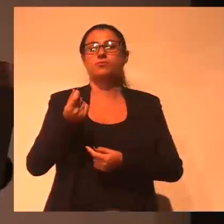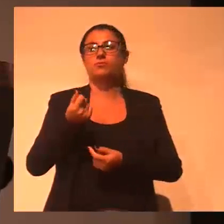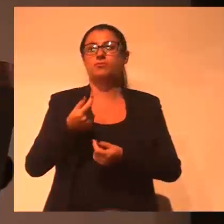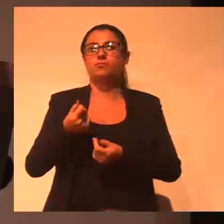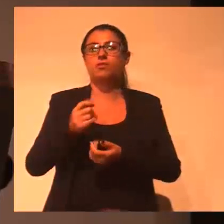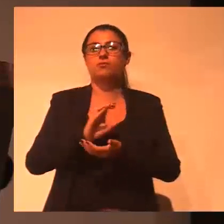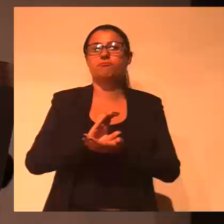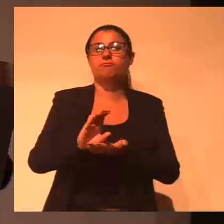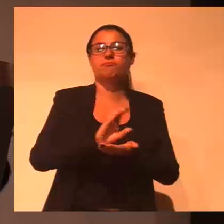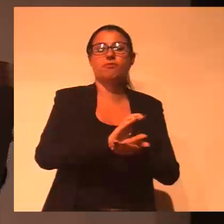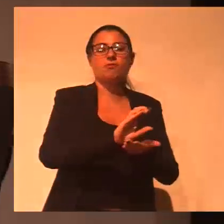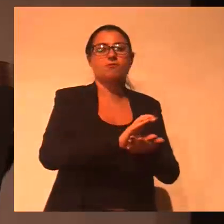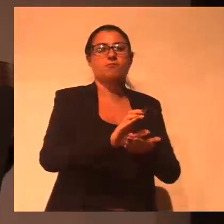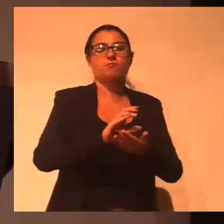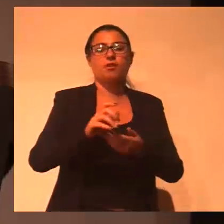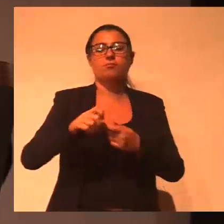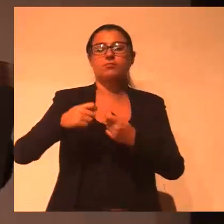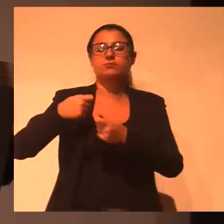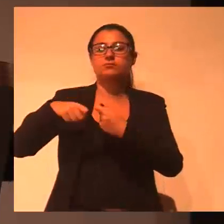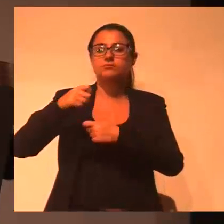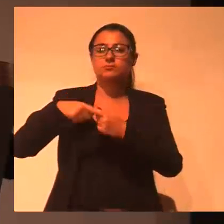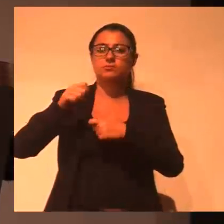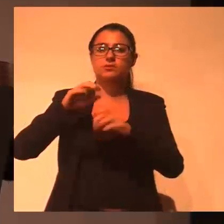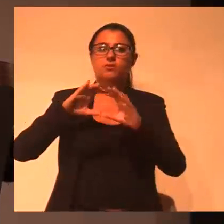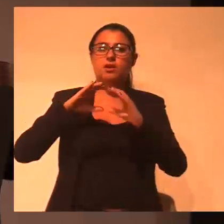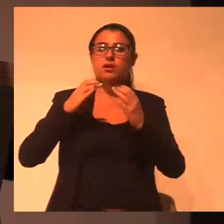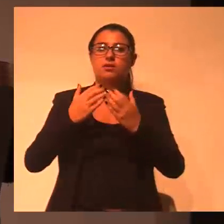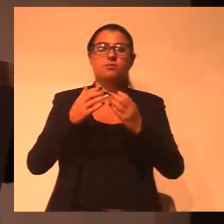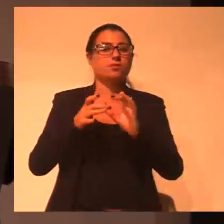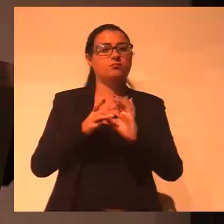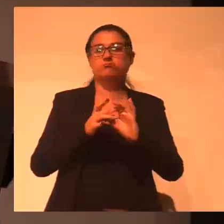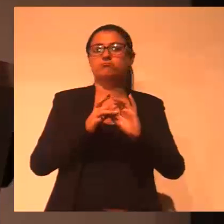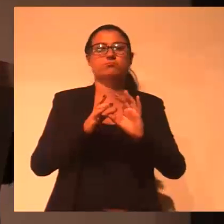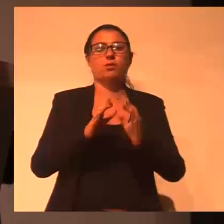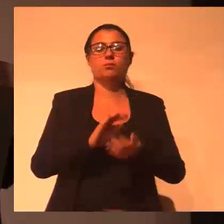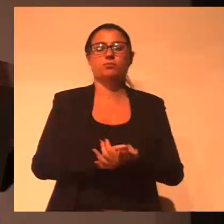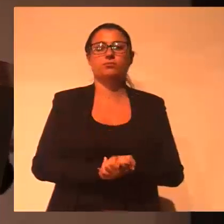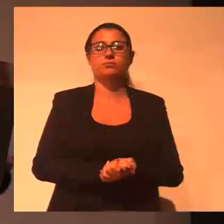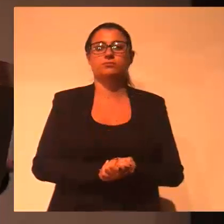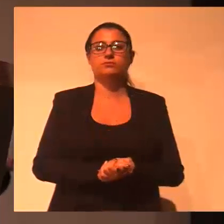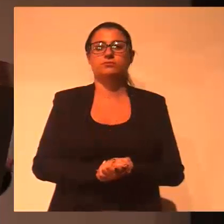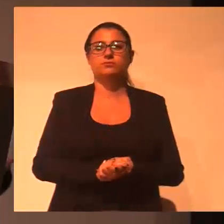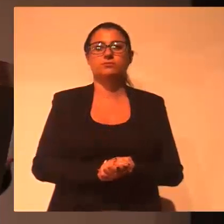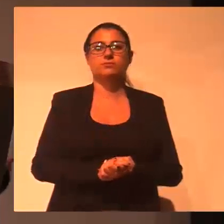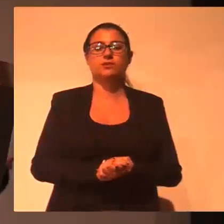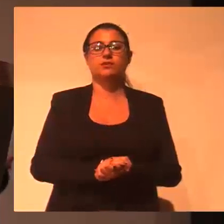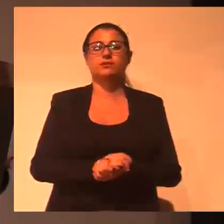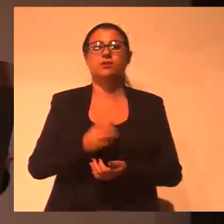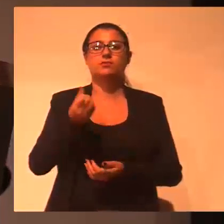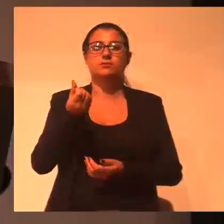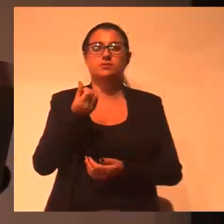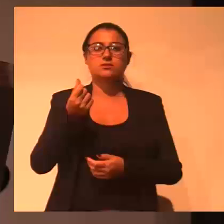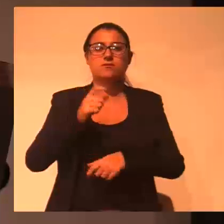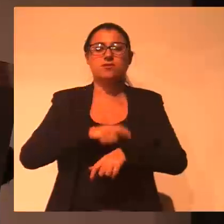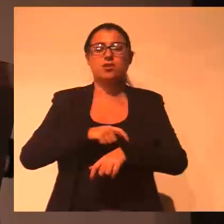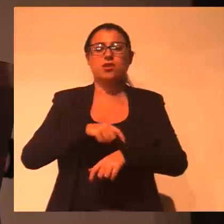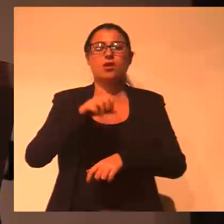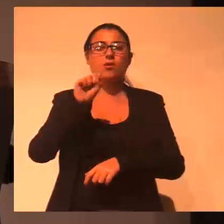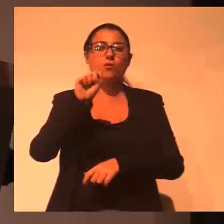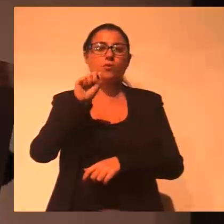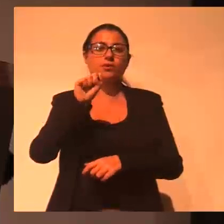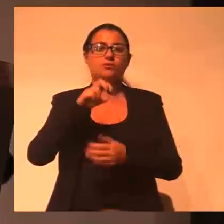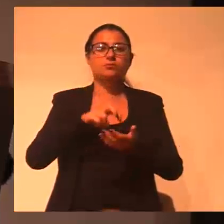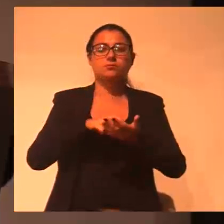do Executivo sem prévia autorização da Câmara. Então, é isso. Na sexta-feira, às 8h30 da manhã, no CEPROVI, caso